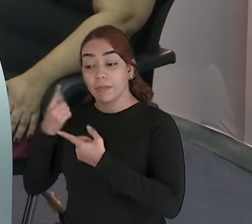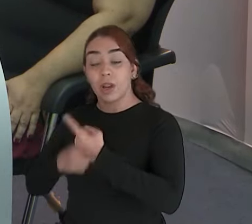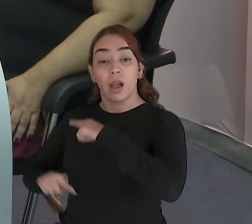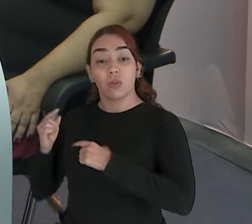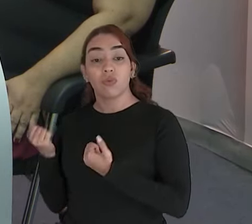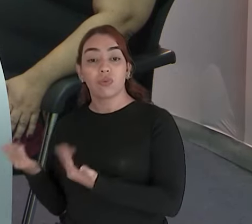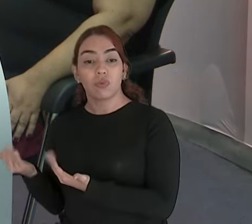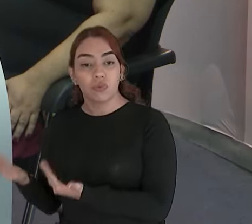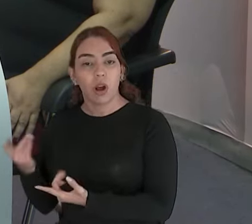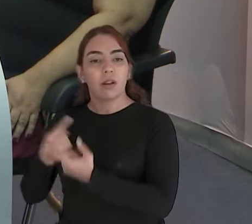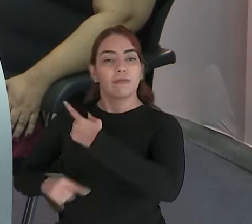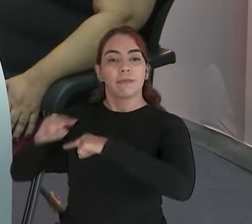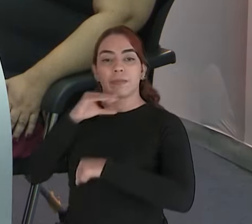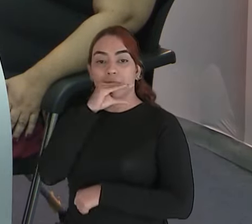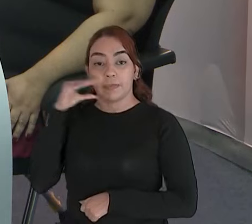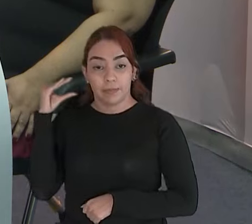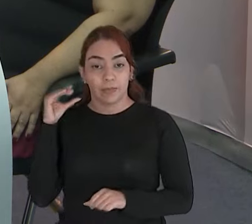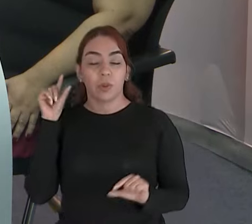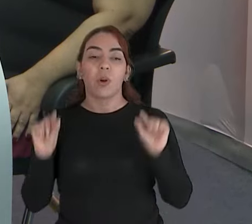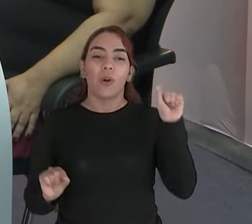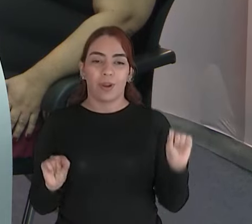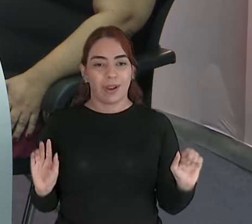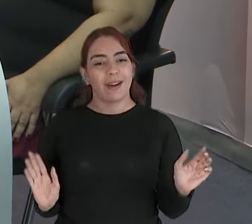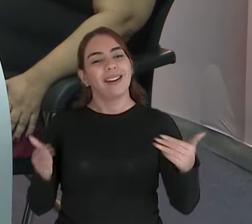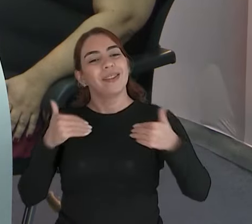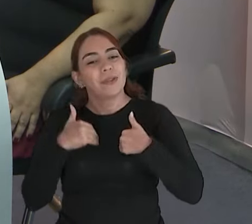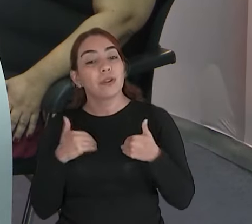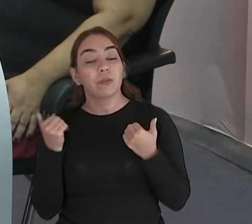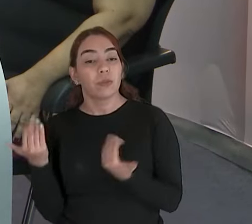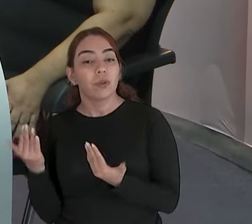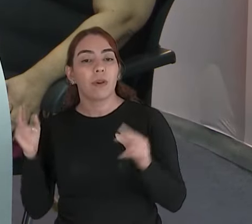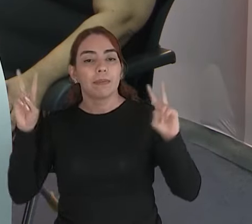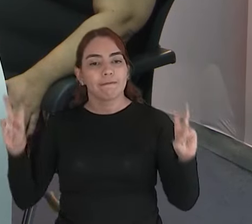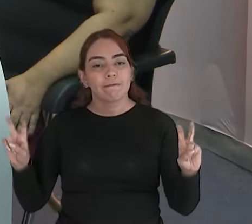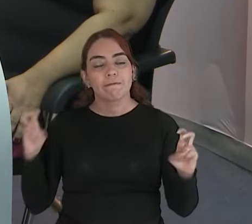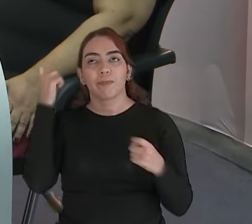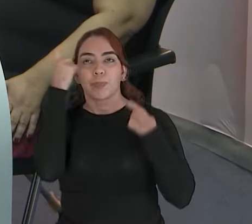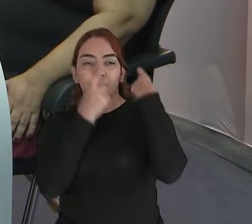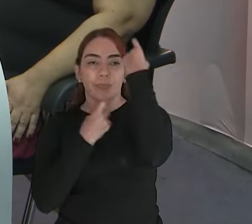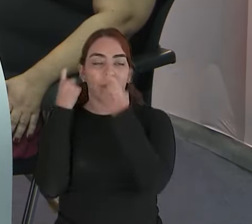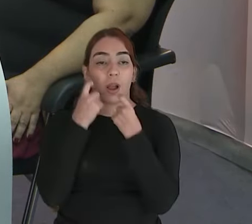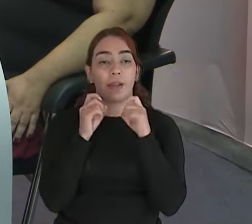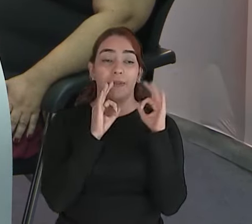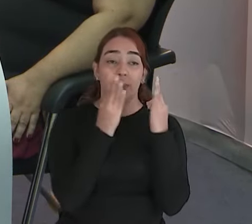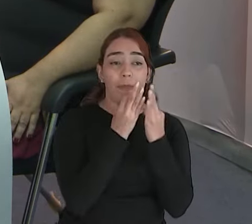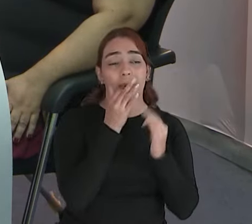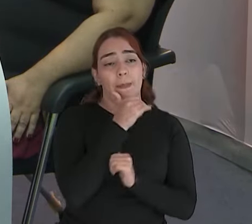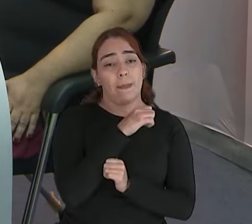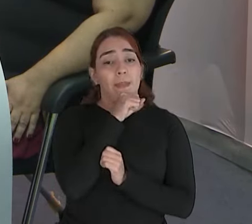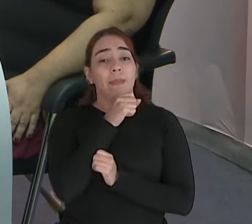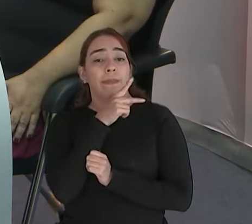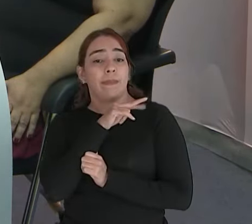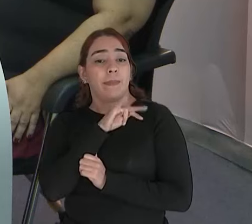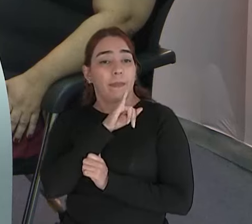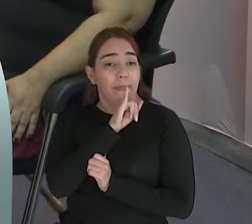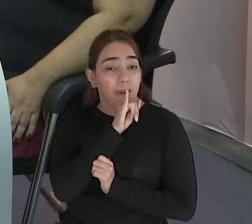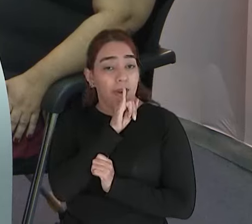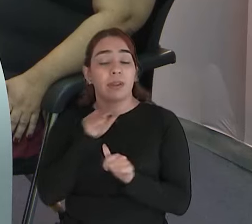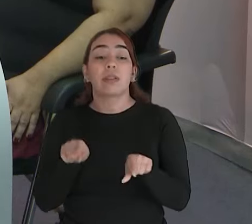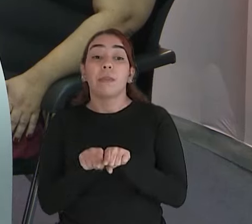vida adulta. Autismo e adolescência são temas que causam preocupação em pais, responsáveis e também